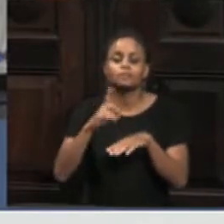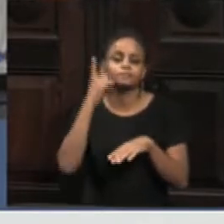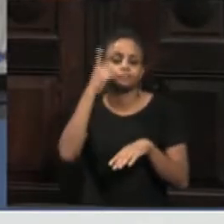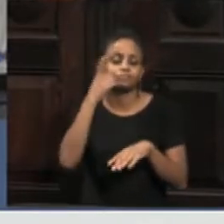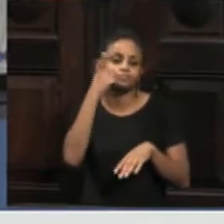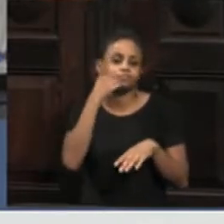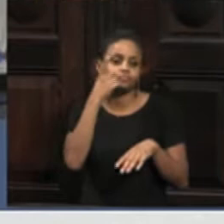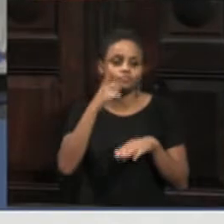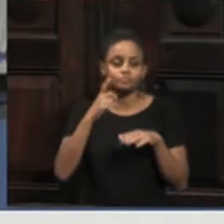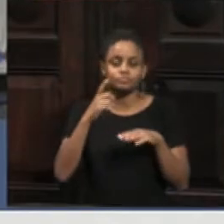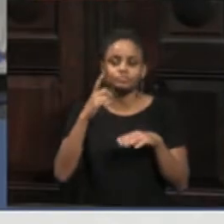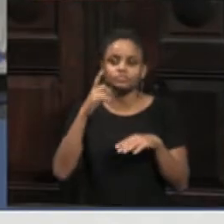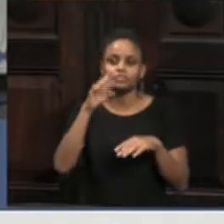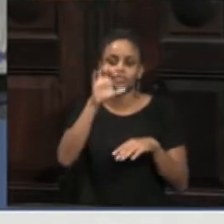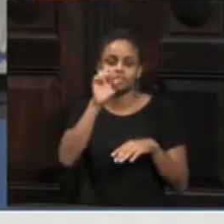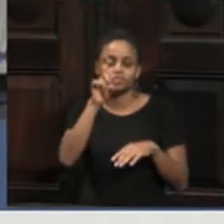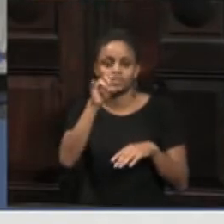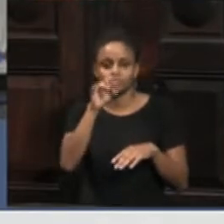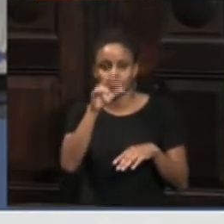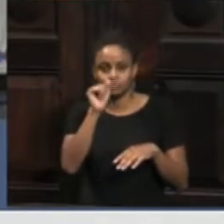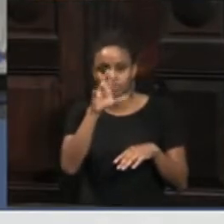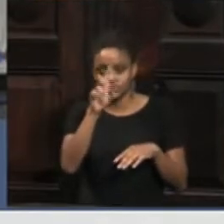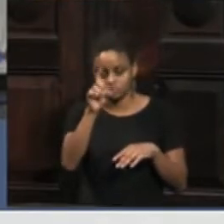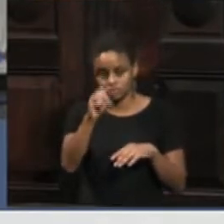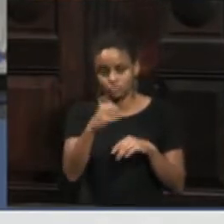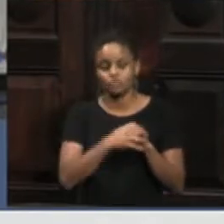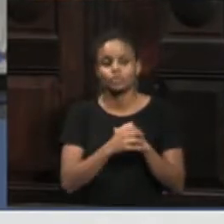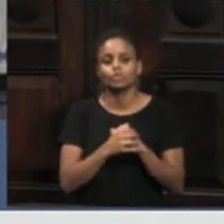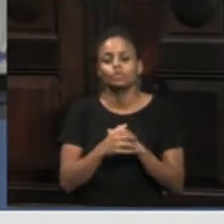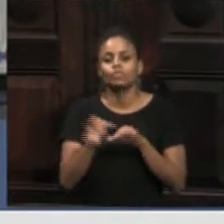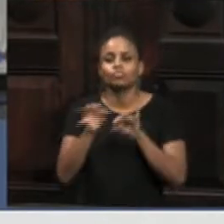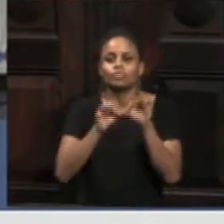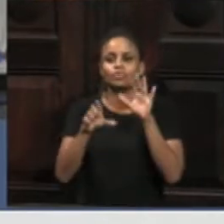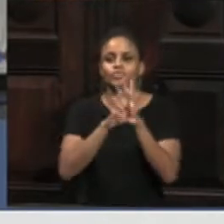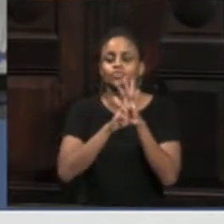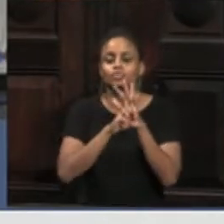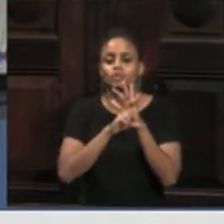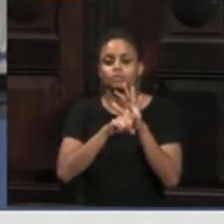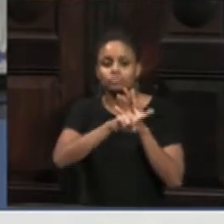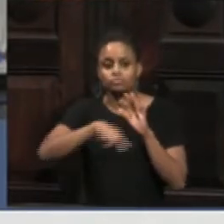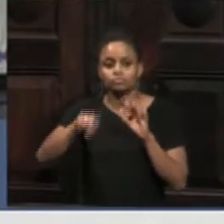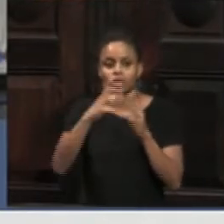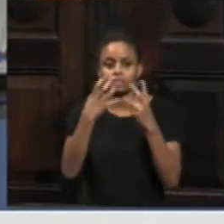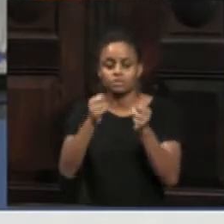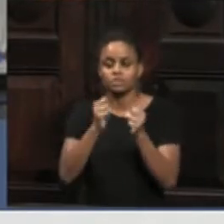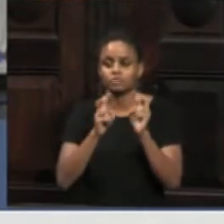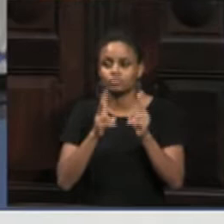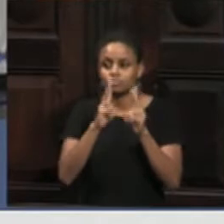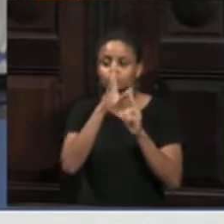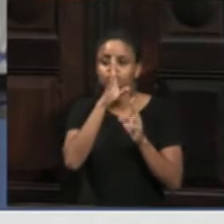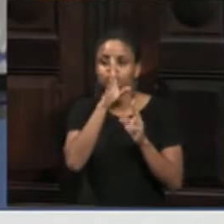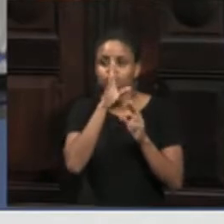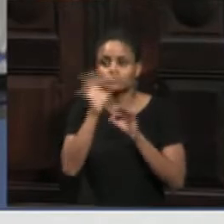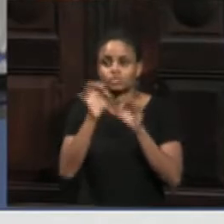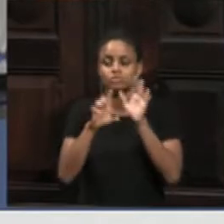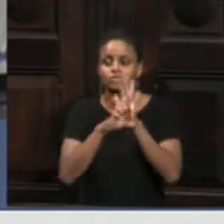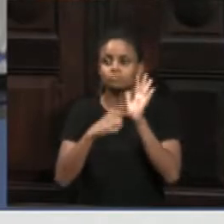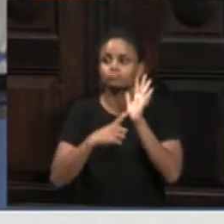Abraão. Em discussão, não havendo que queira discutir, encerrada a discussão, em votação, os senhores que aprovam nessa comissão. Aprovado, vai à publicação.